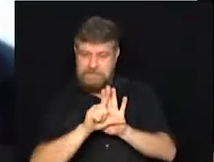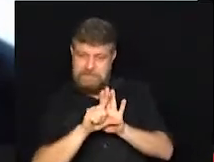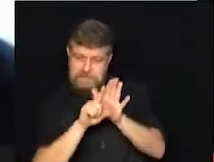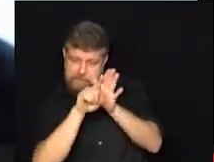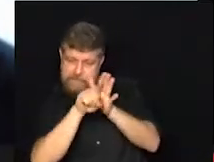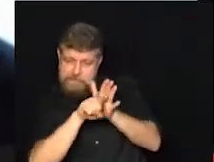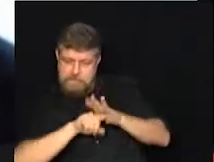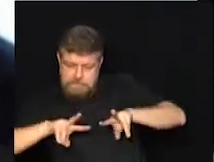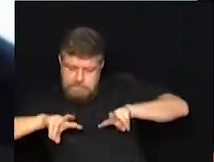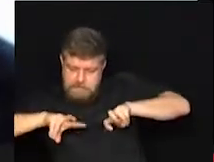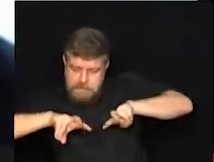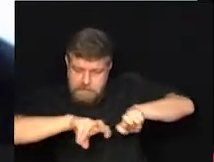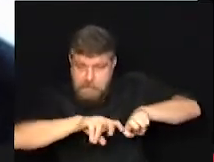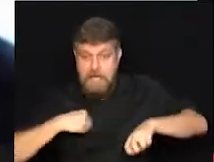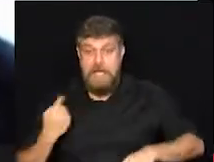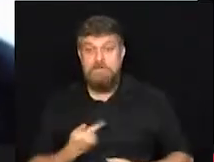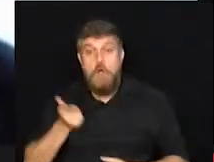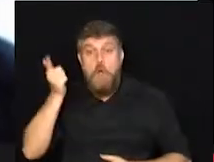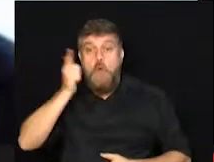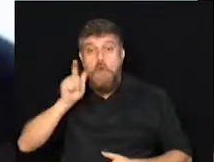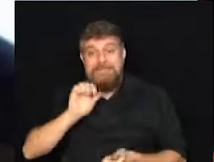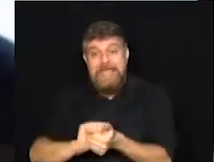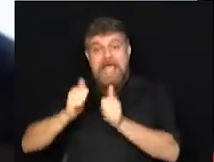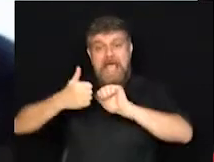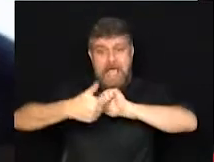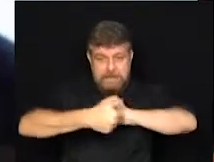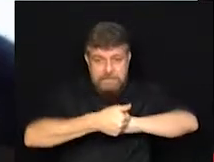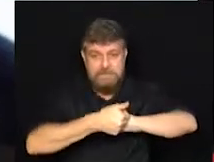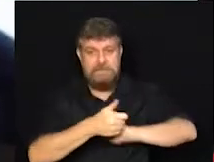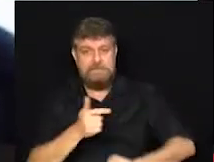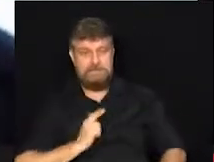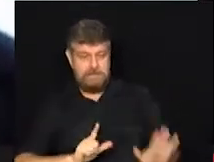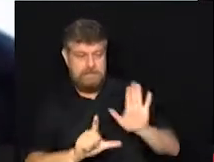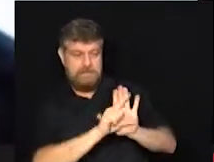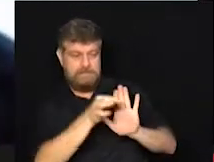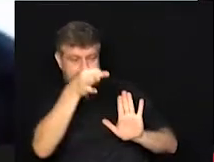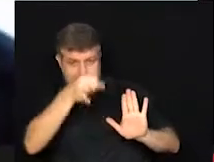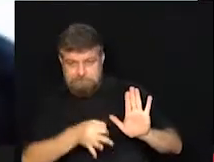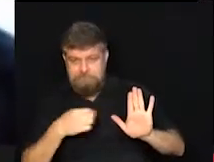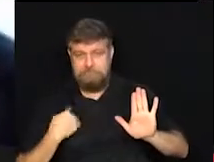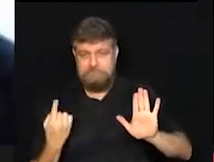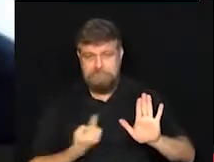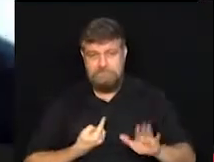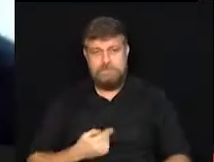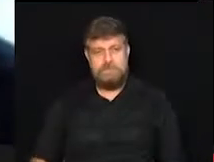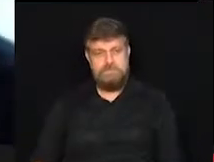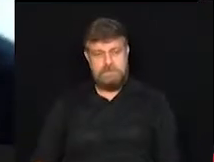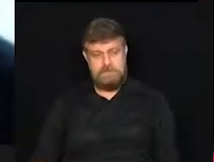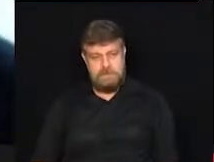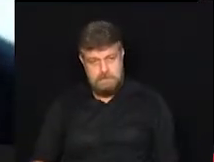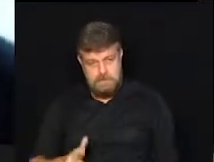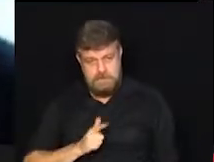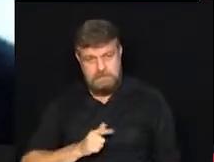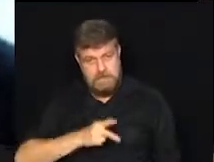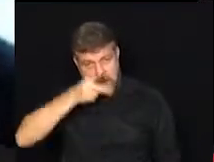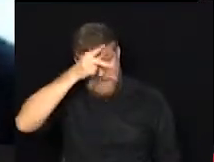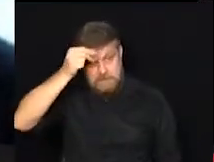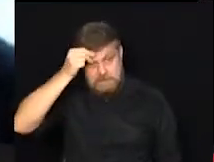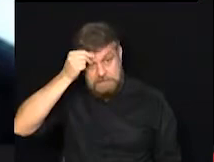gente realmente modificá-la, né? Então, o Poder Público veio trazendo